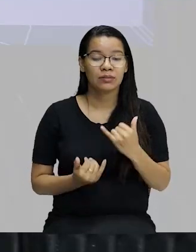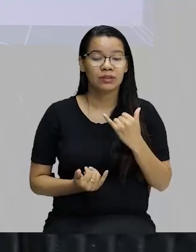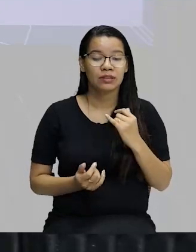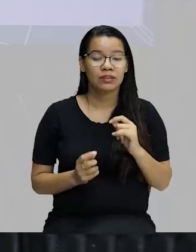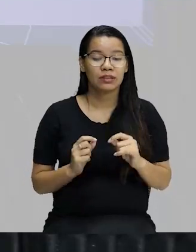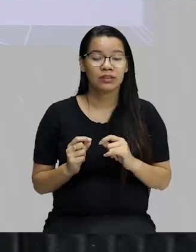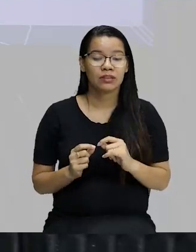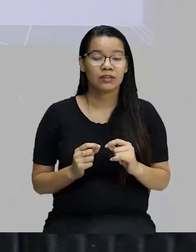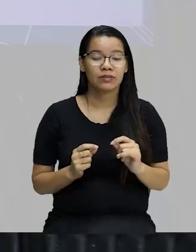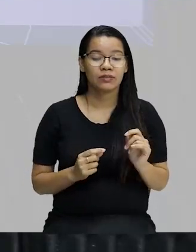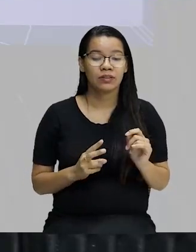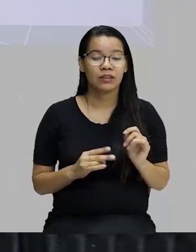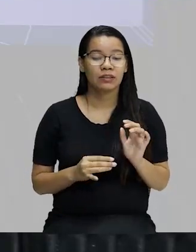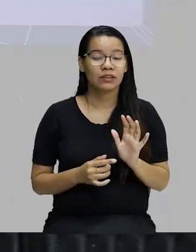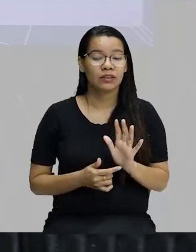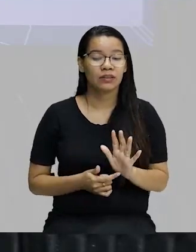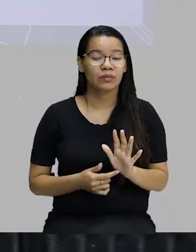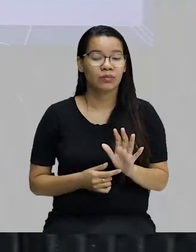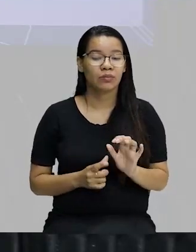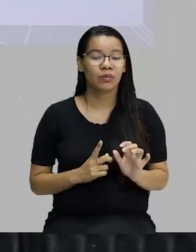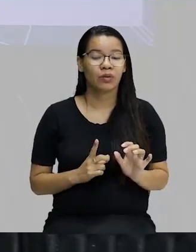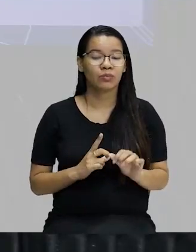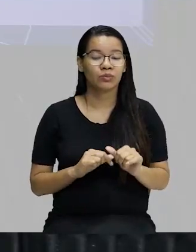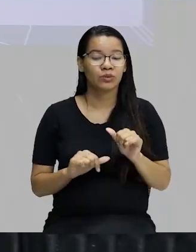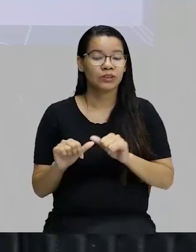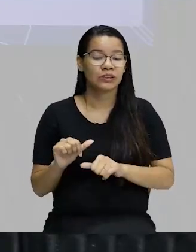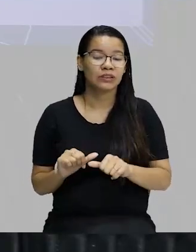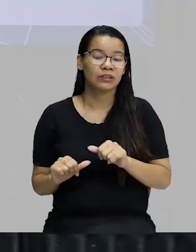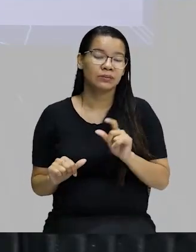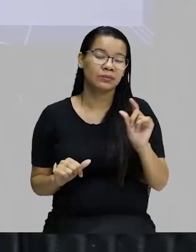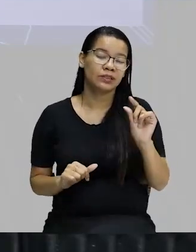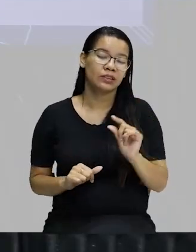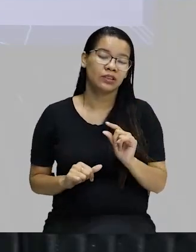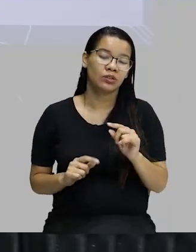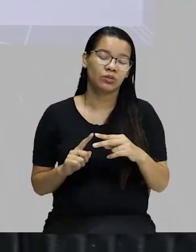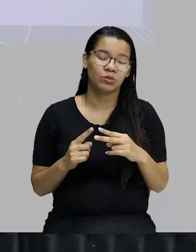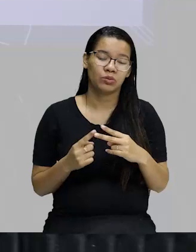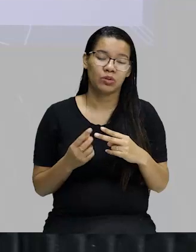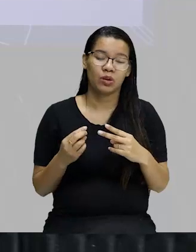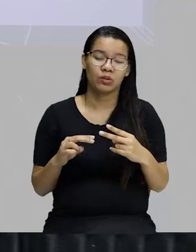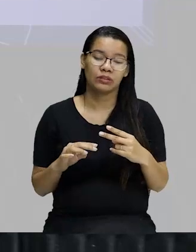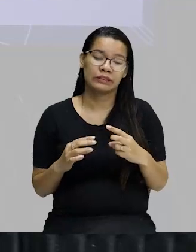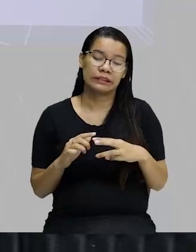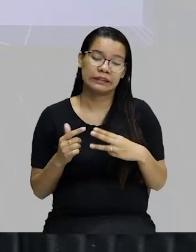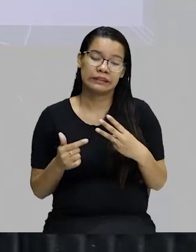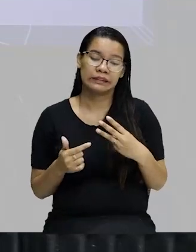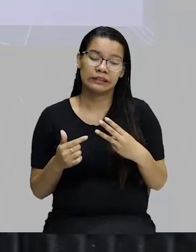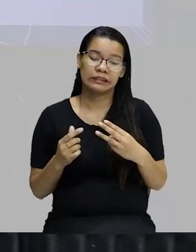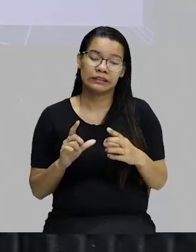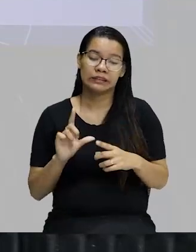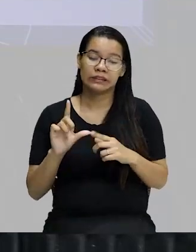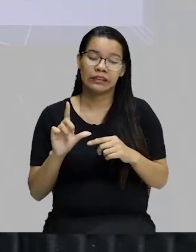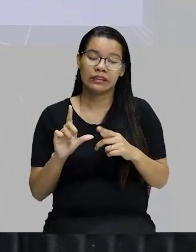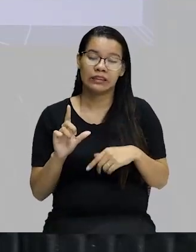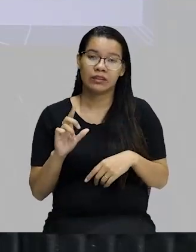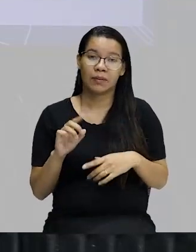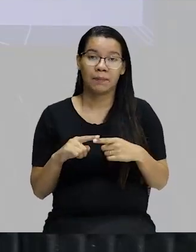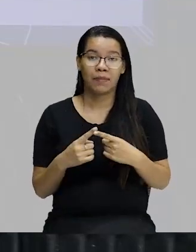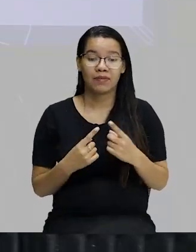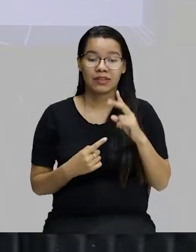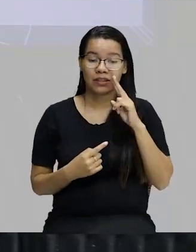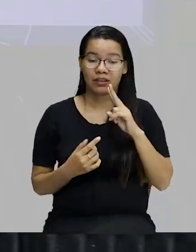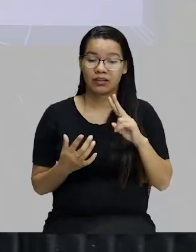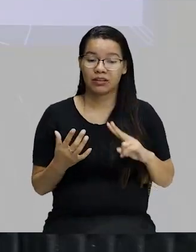são palavras que vão ter uma alteração pequena, uma letra, 2 letras no máximo, mas que automaticamente, quando você